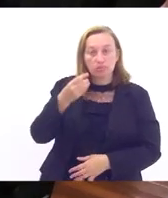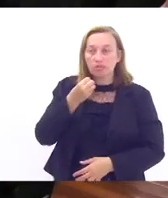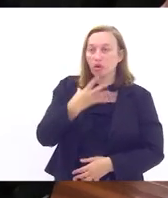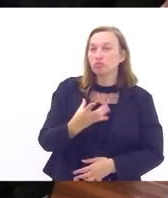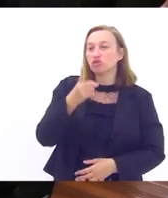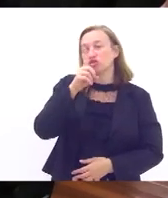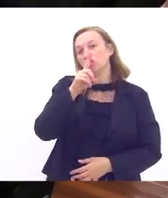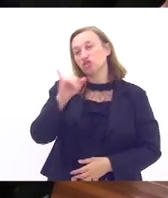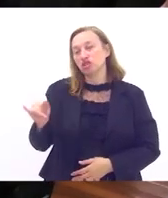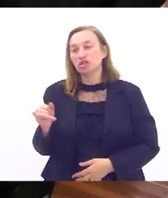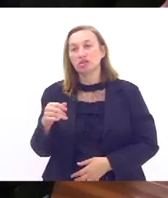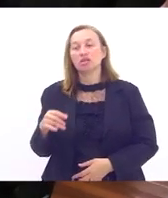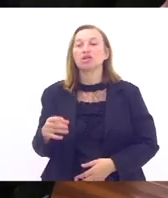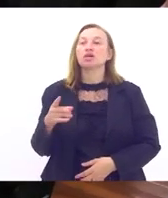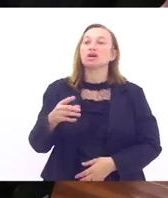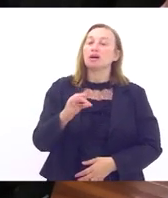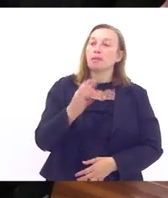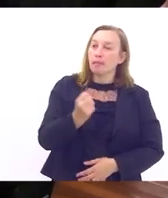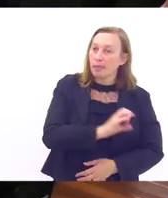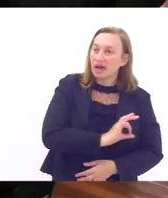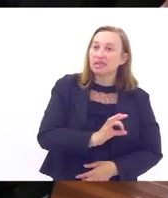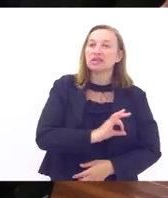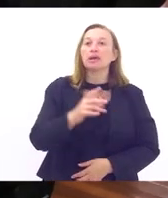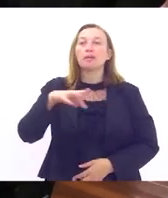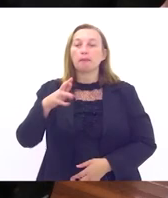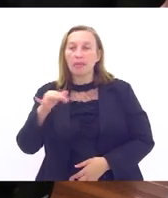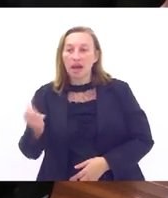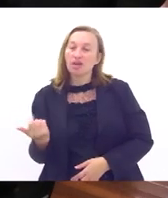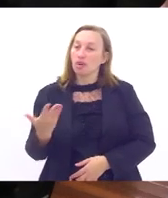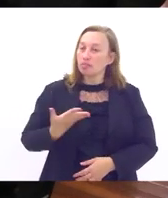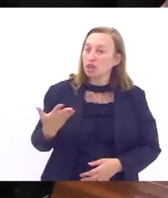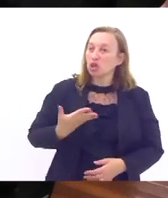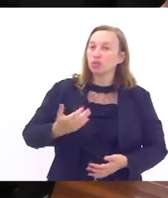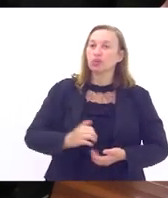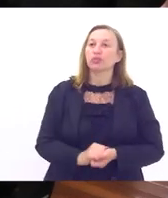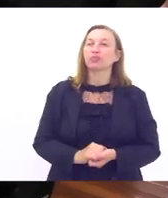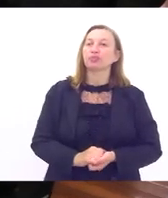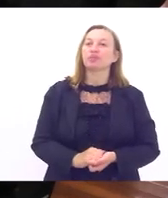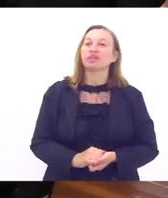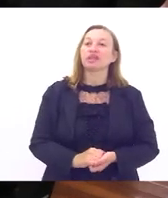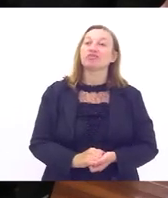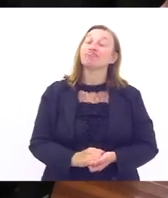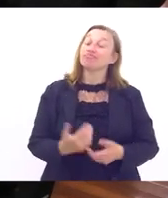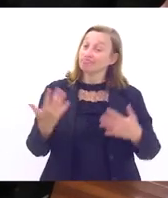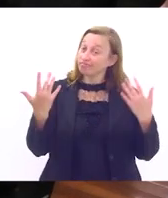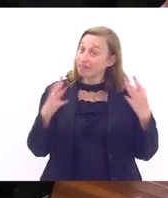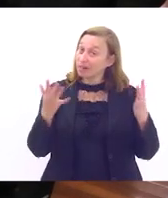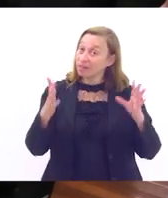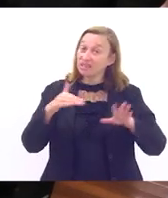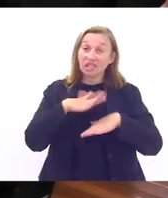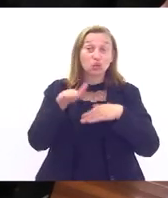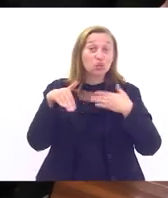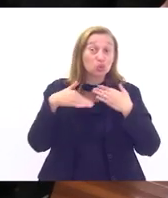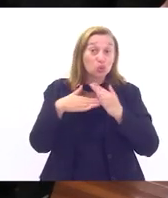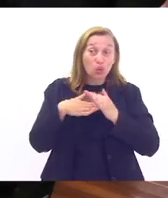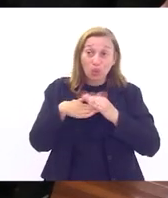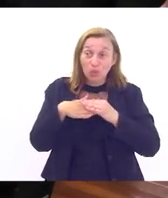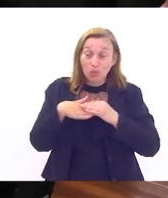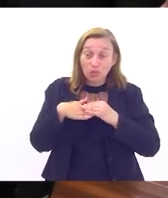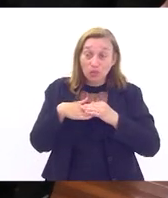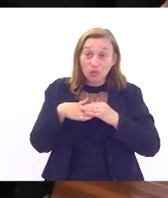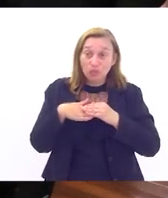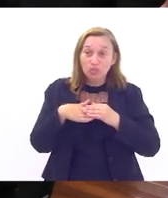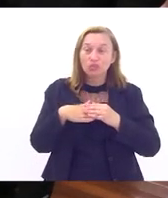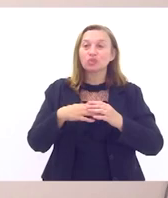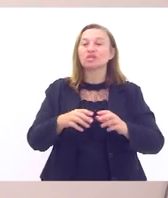Marta, Mário, querido amigo, em nome de quem cumprimento todos os componentes